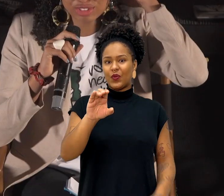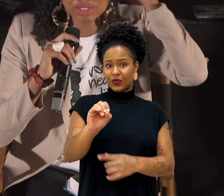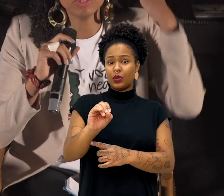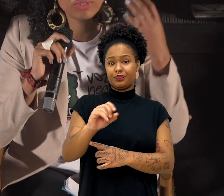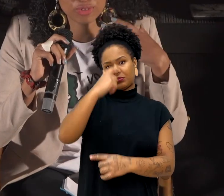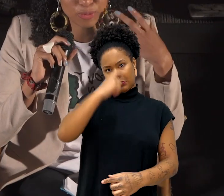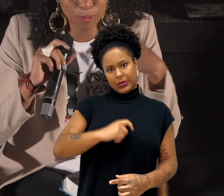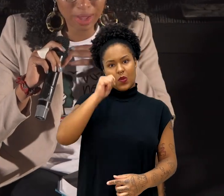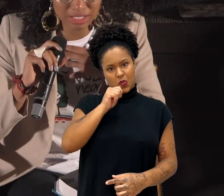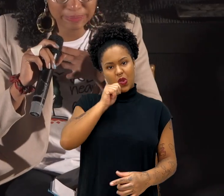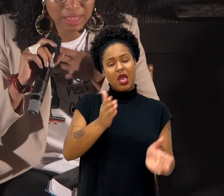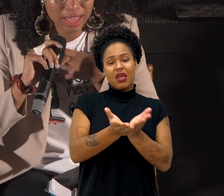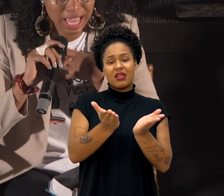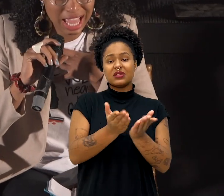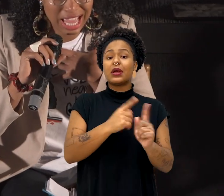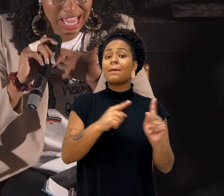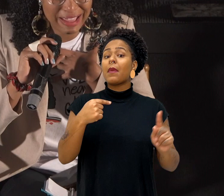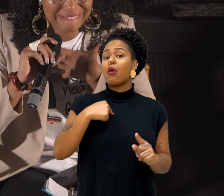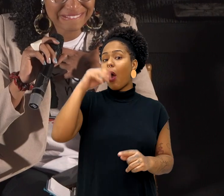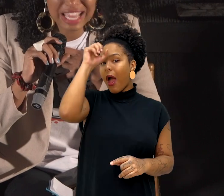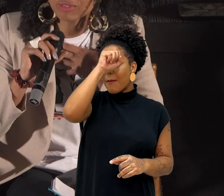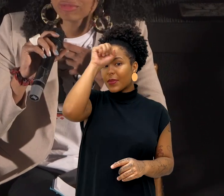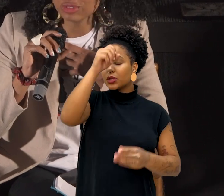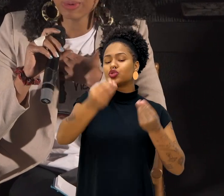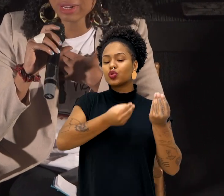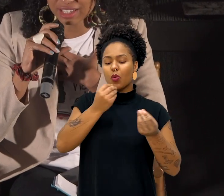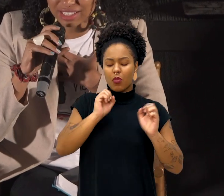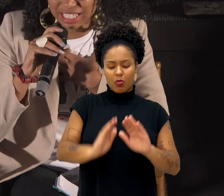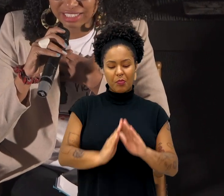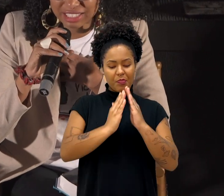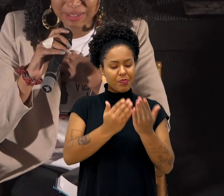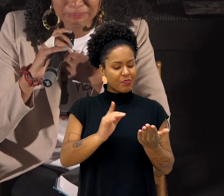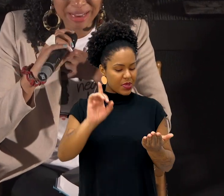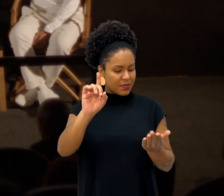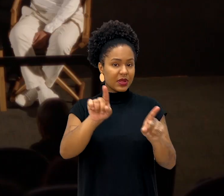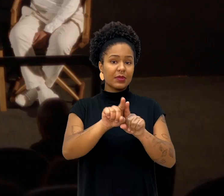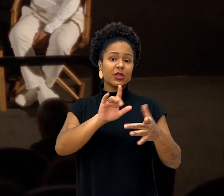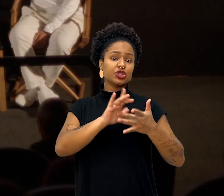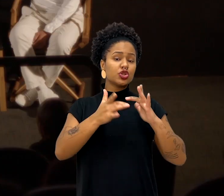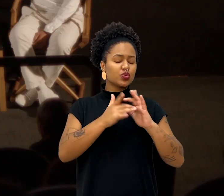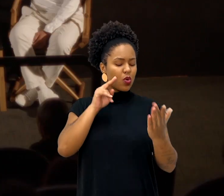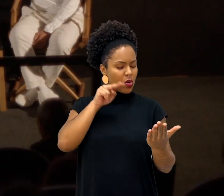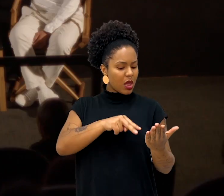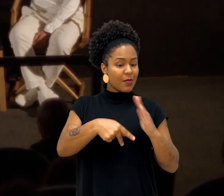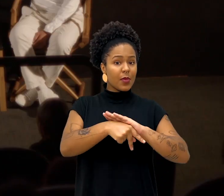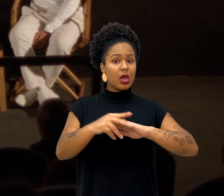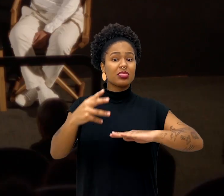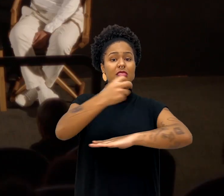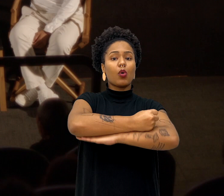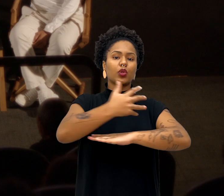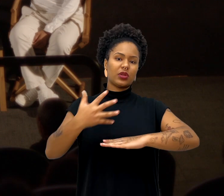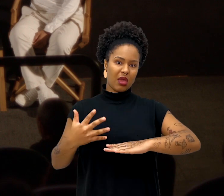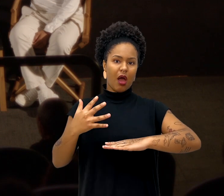do dilúvio como roupagem, eu sou uma mulher cristã, mas eu aprendi a olhar